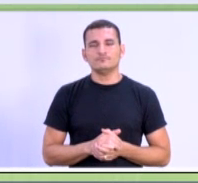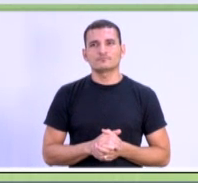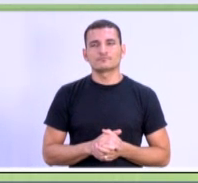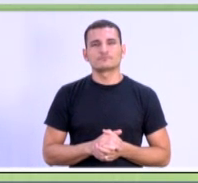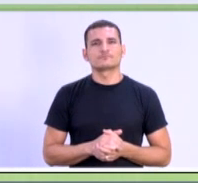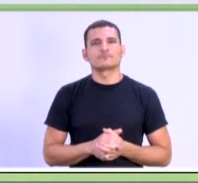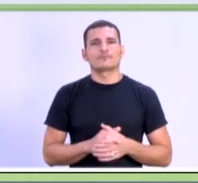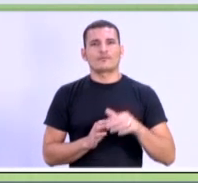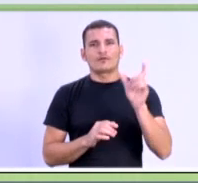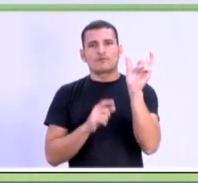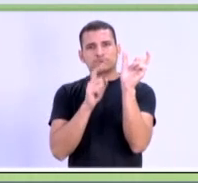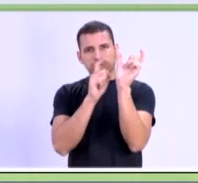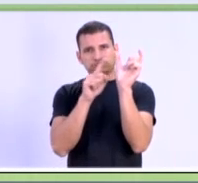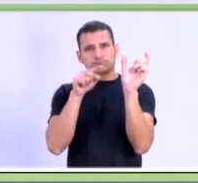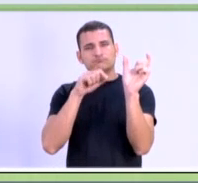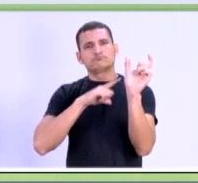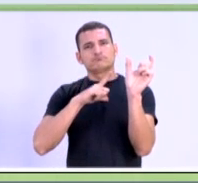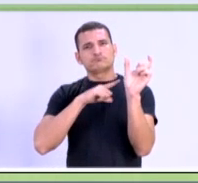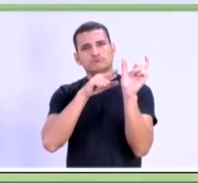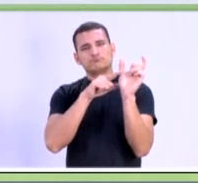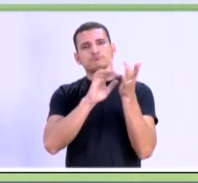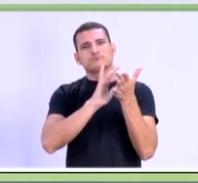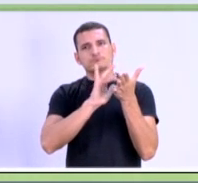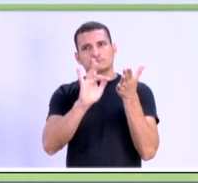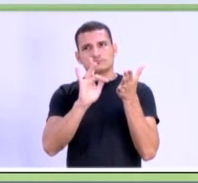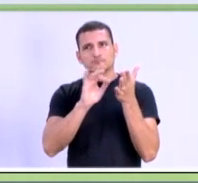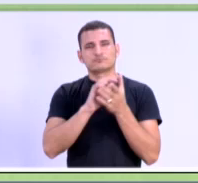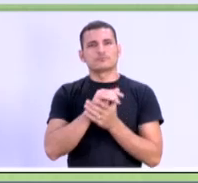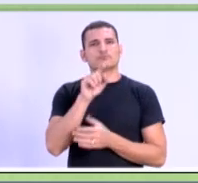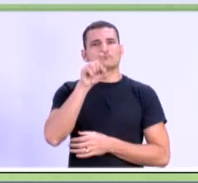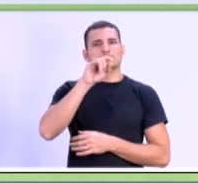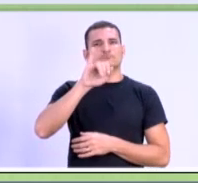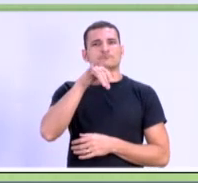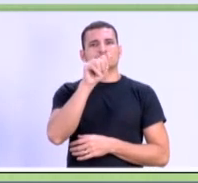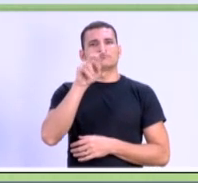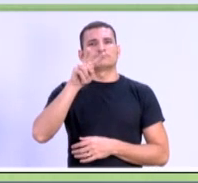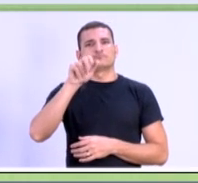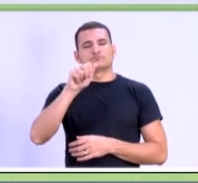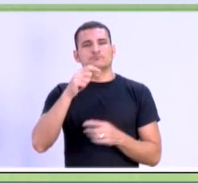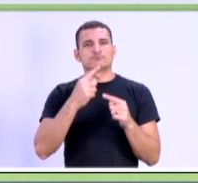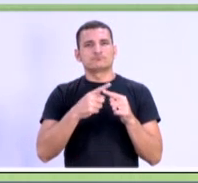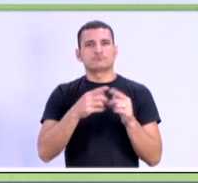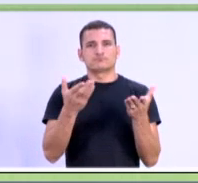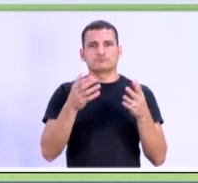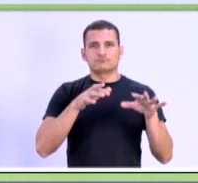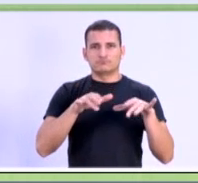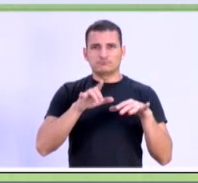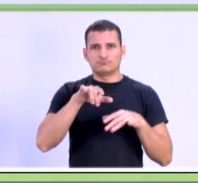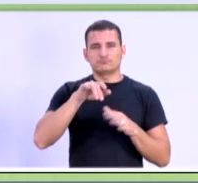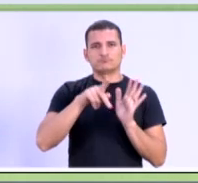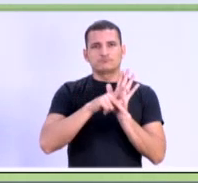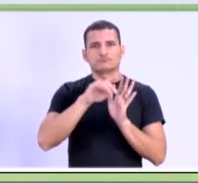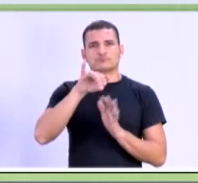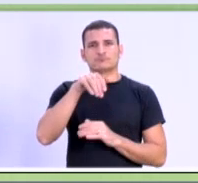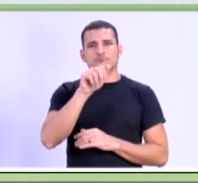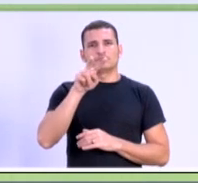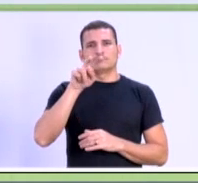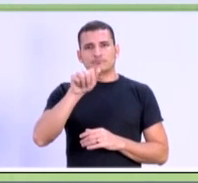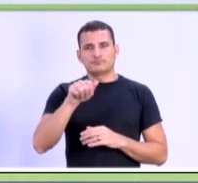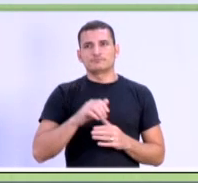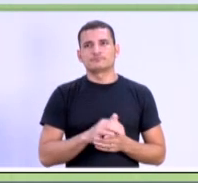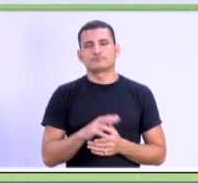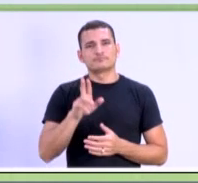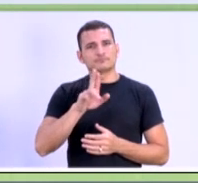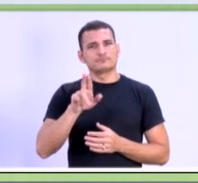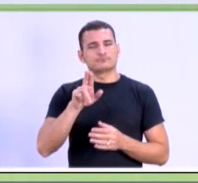quero, smartphone, e a extensão é .java, porque o que eu estou fazendo agora é uma codificação em Java. E eu vou utilizar a